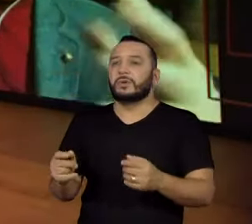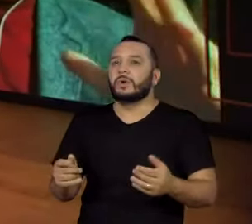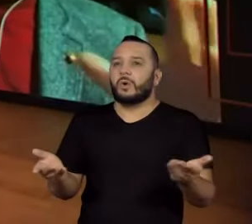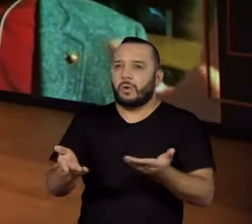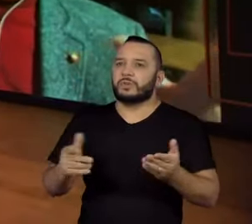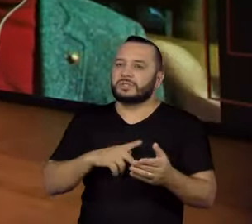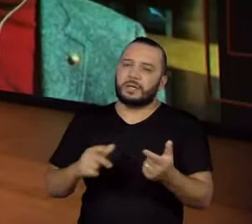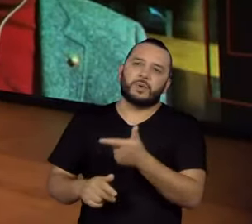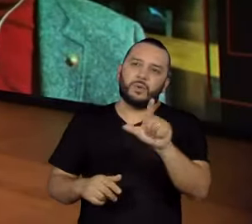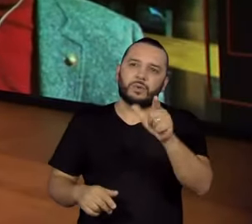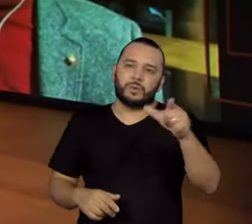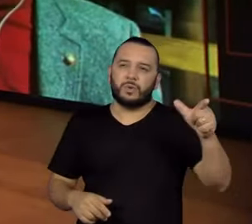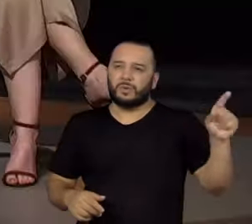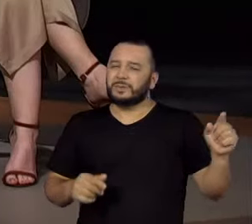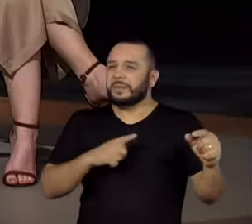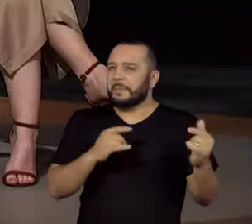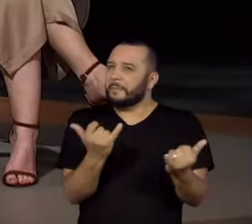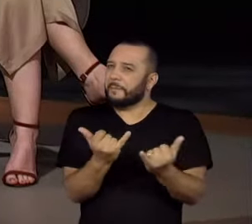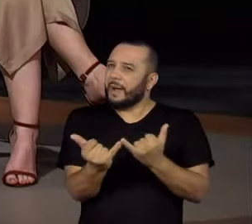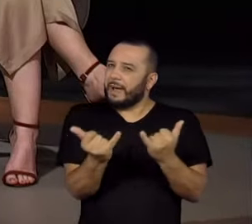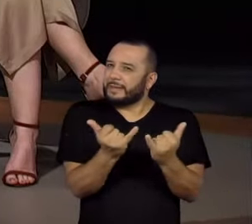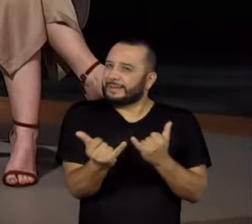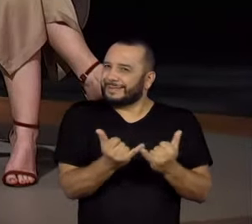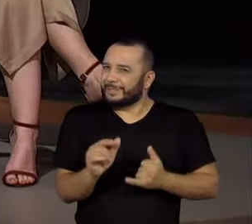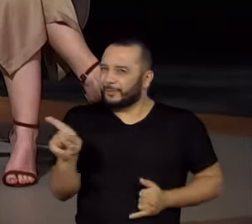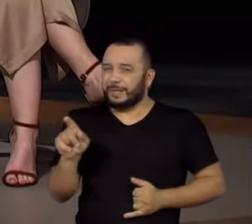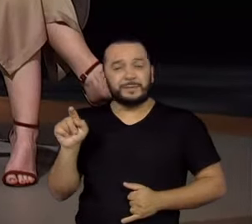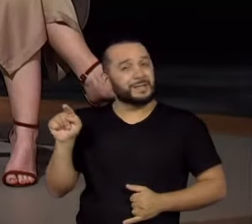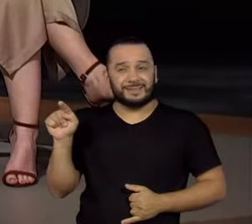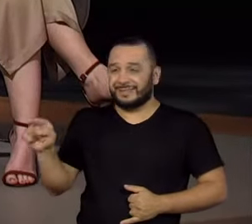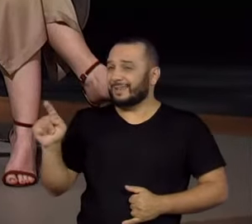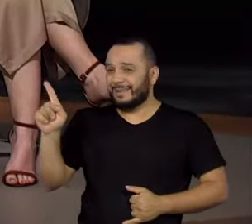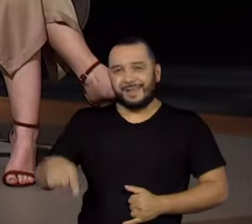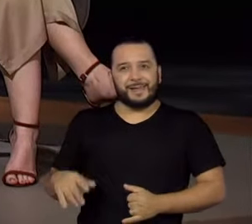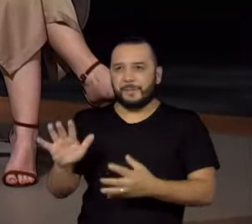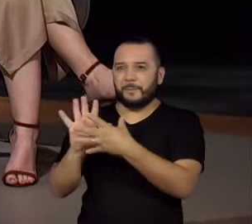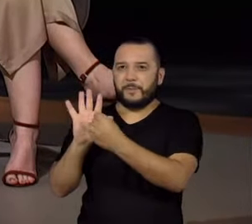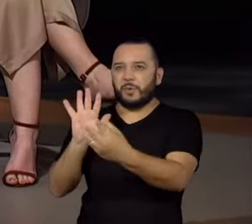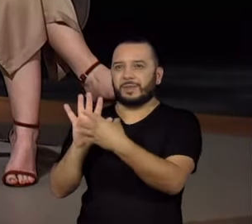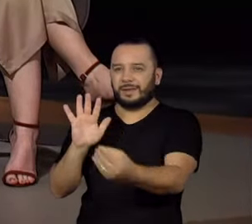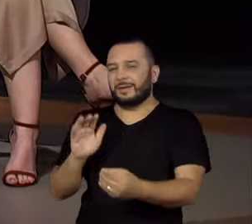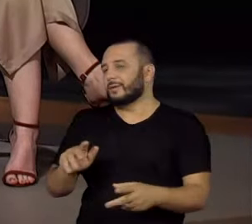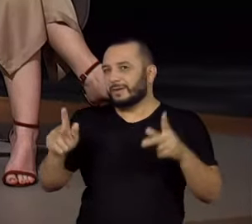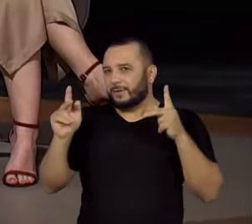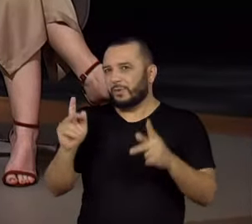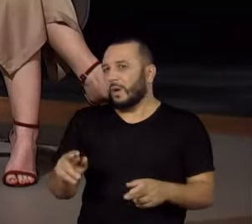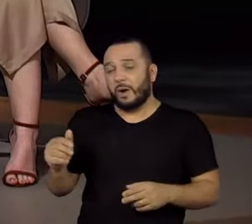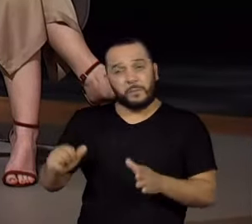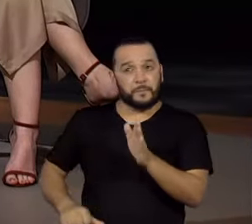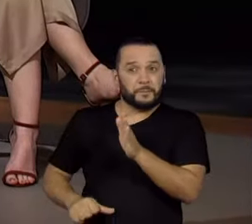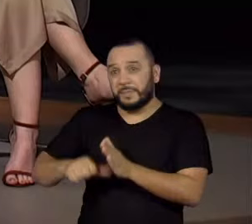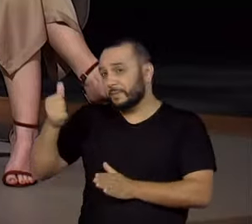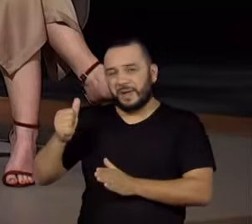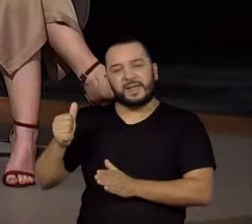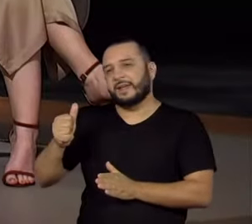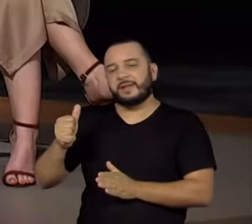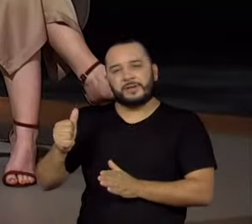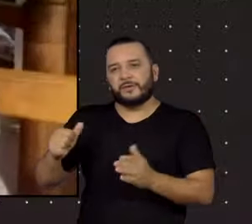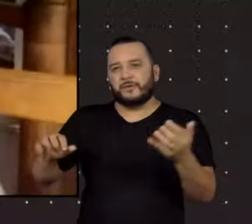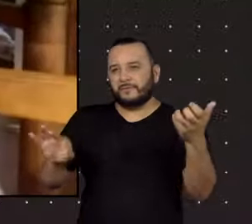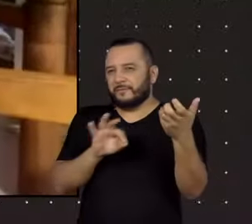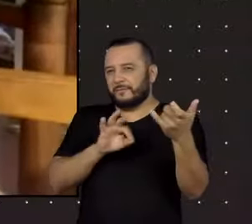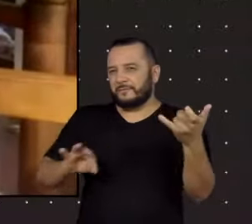com sonoridade semelhante, né? Mas aquele se torna modelo e como se foi praticamente o primeiro grande violino da